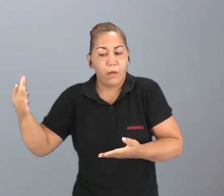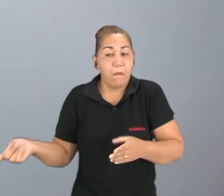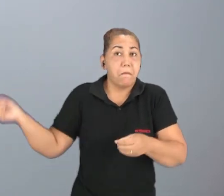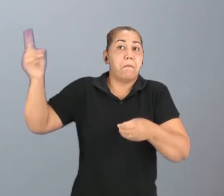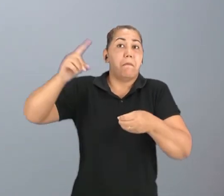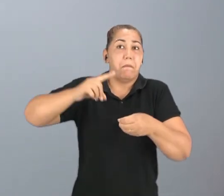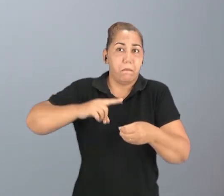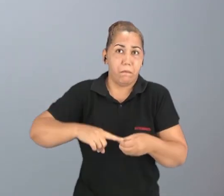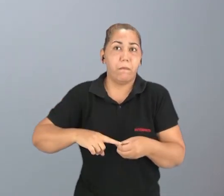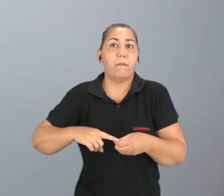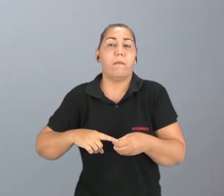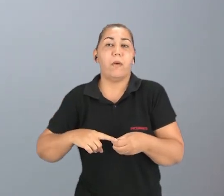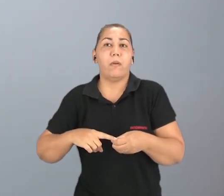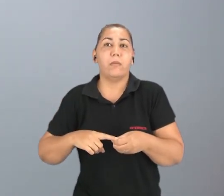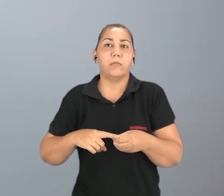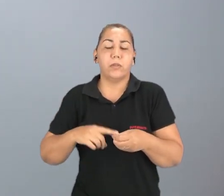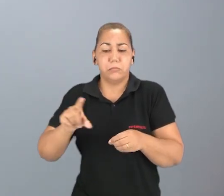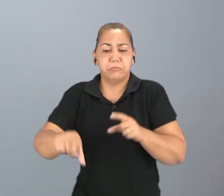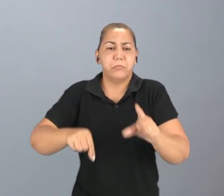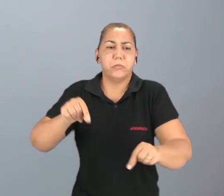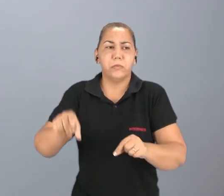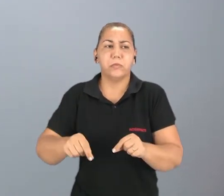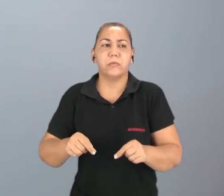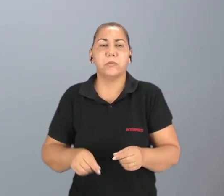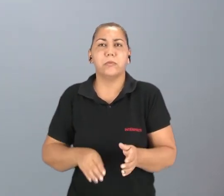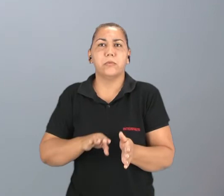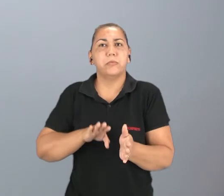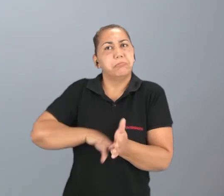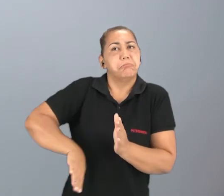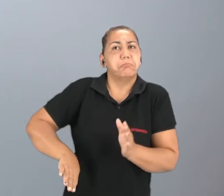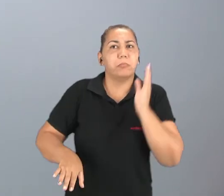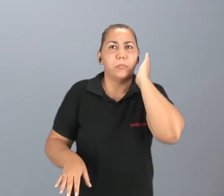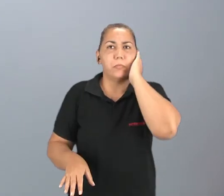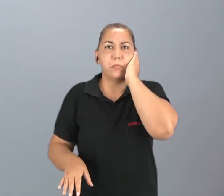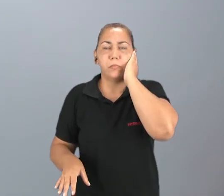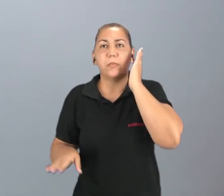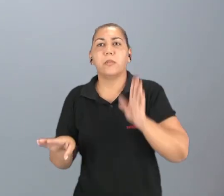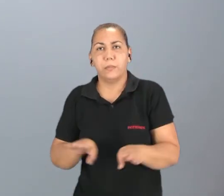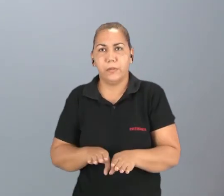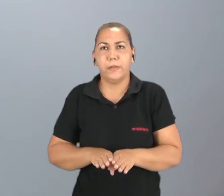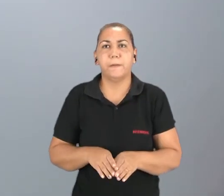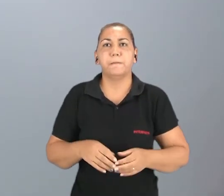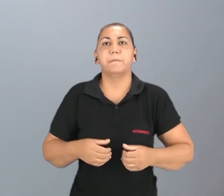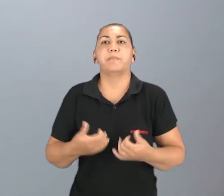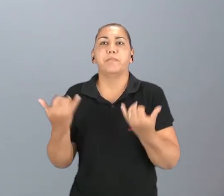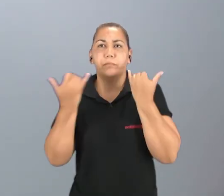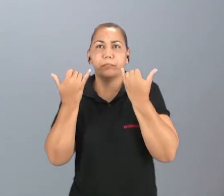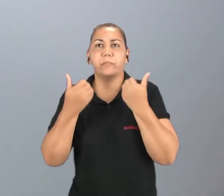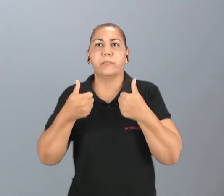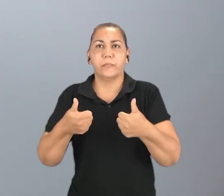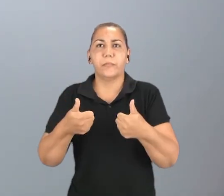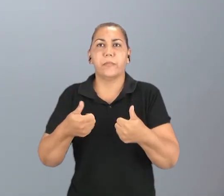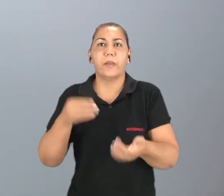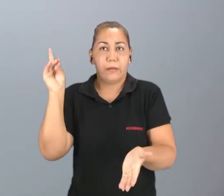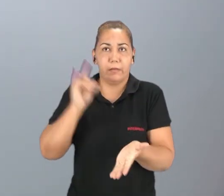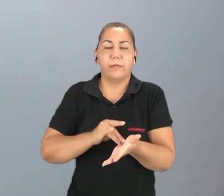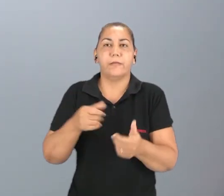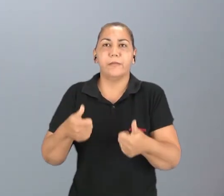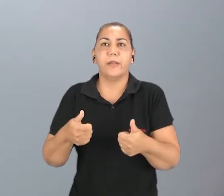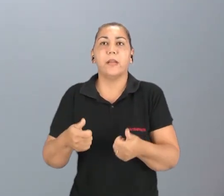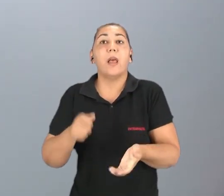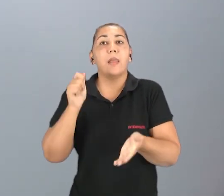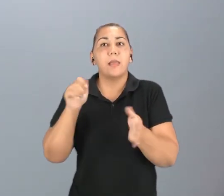não fica, desde também que não mude o sentido aí das informações, correto? E a utilização de